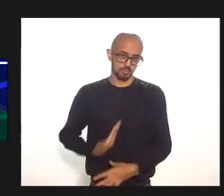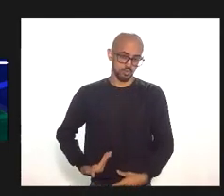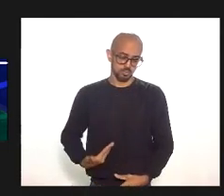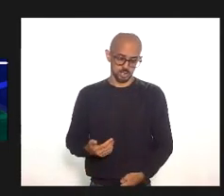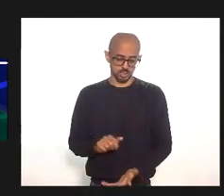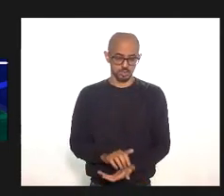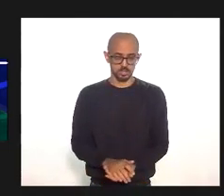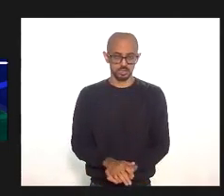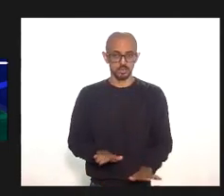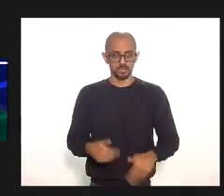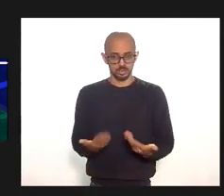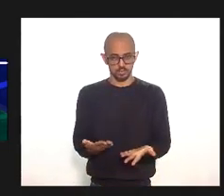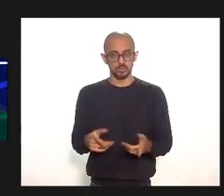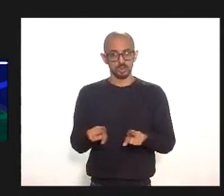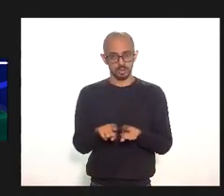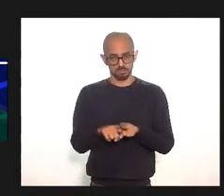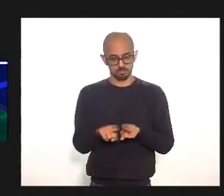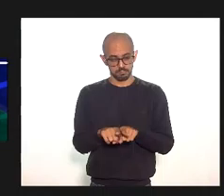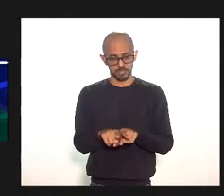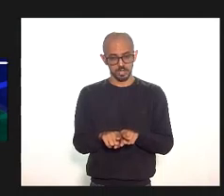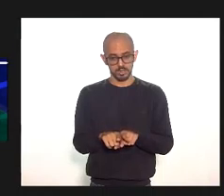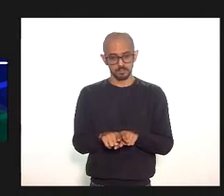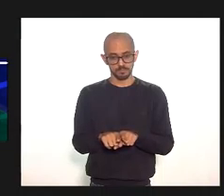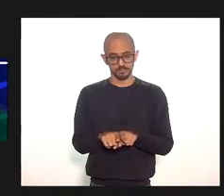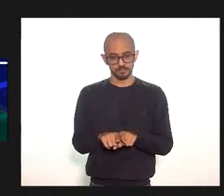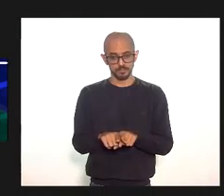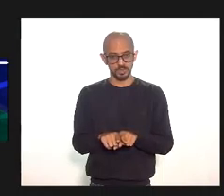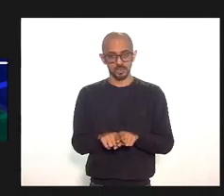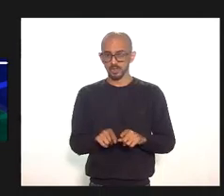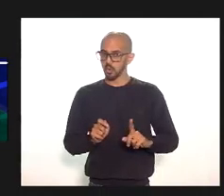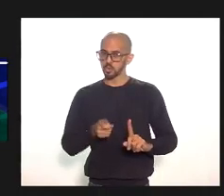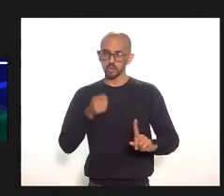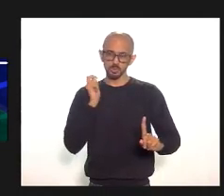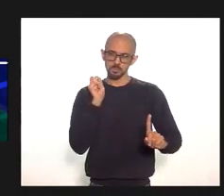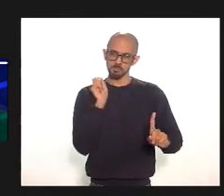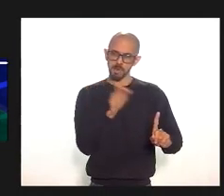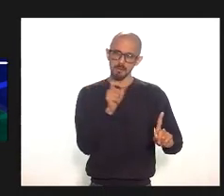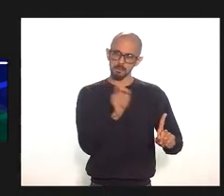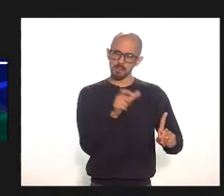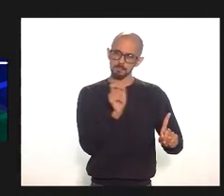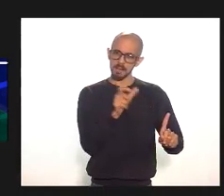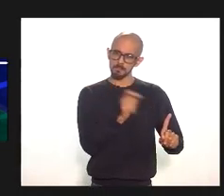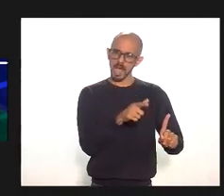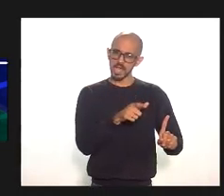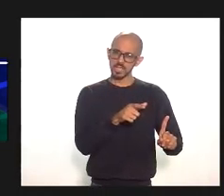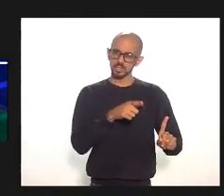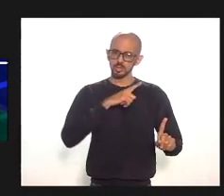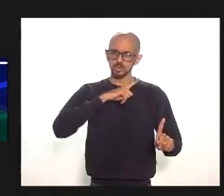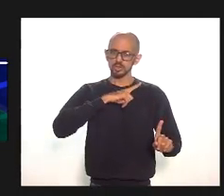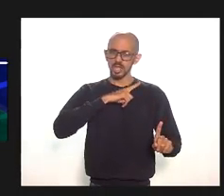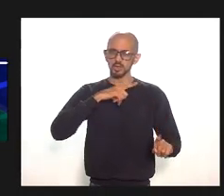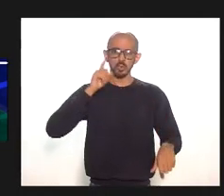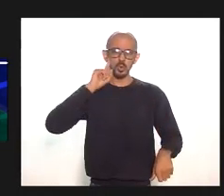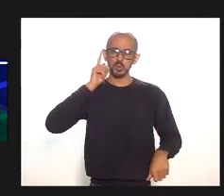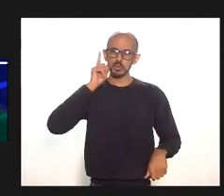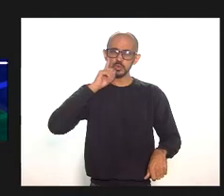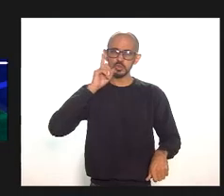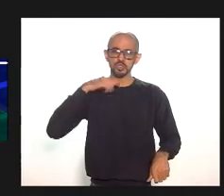disso, seria, além de todos os ataques que nós já sofremos habitualmente, nós,